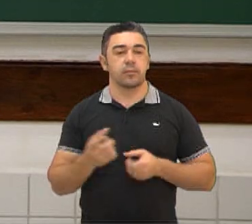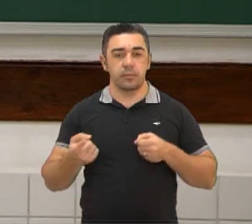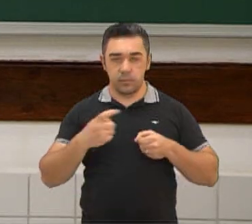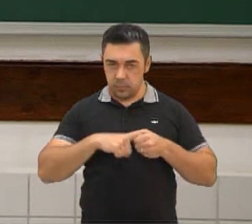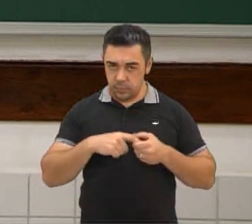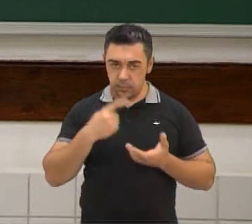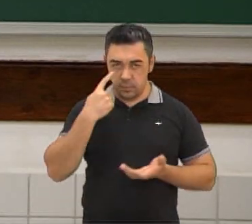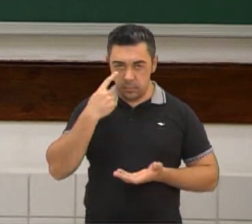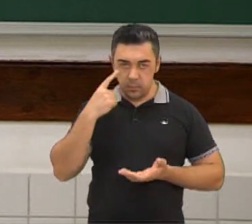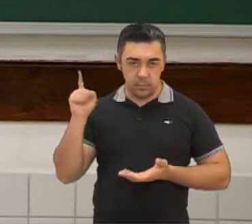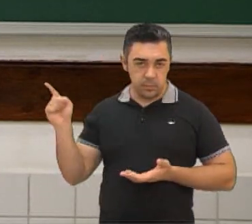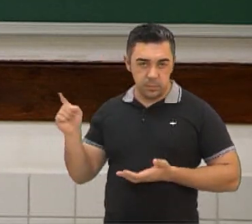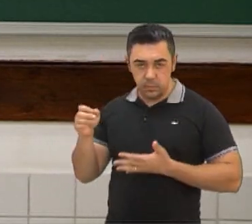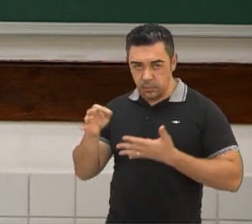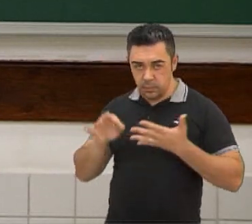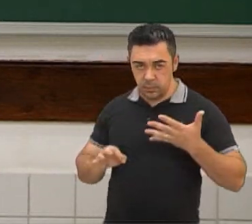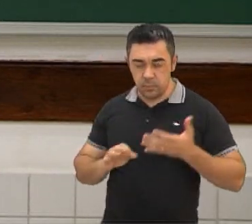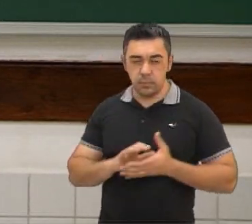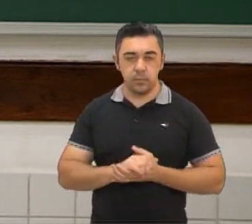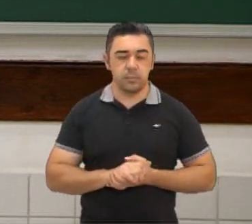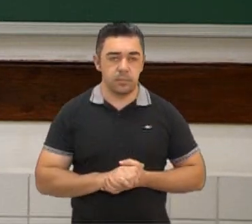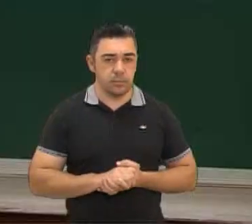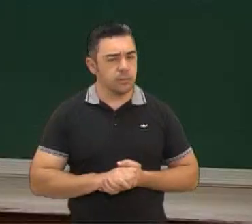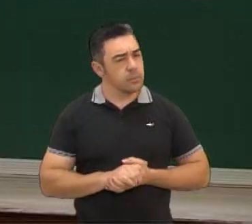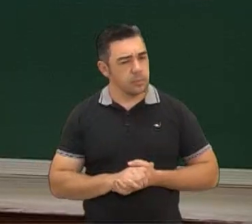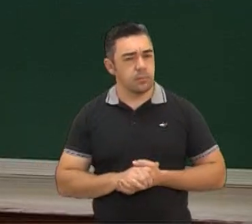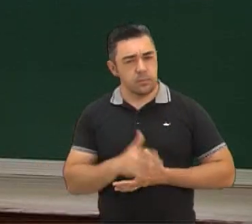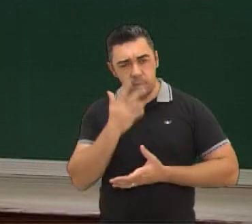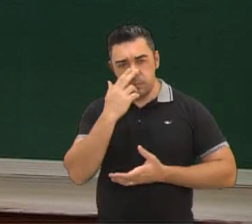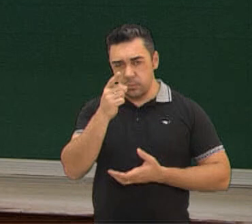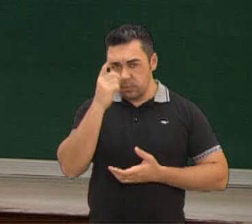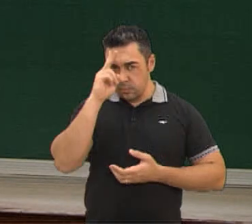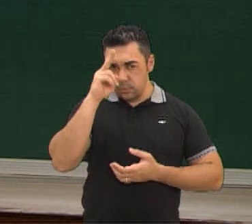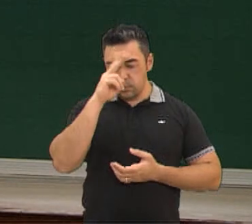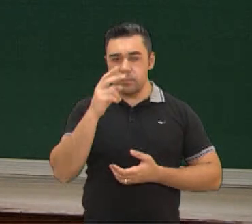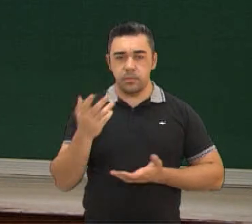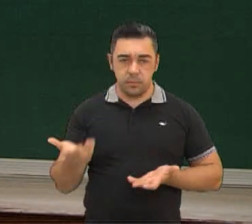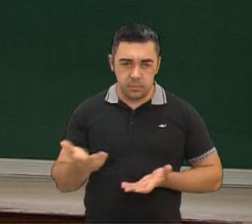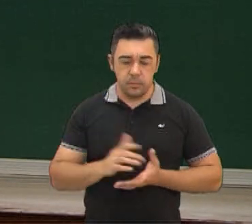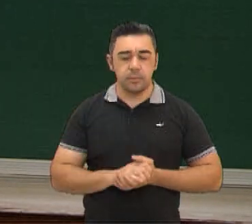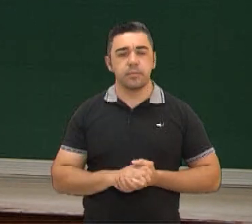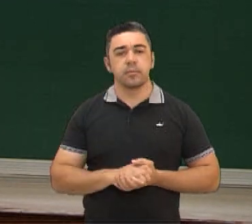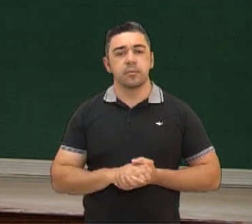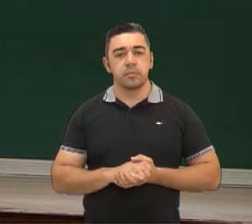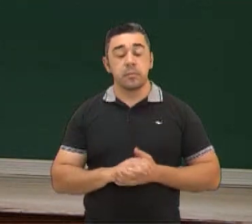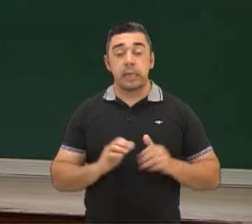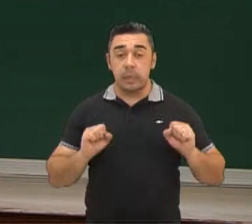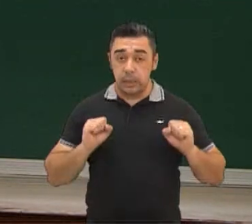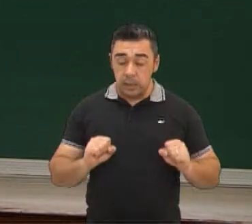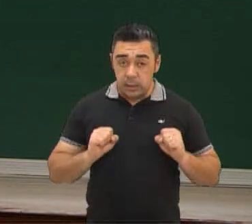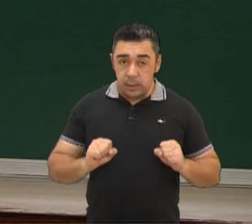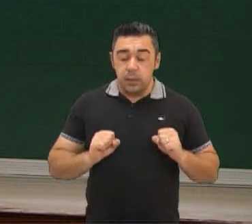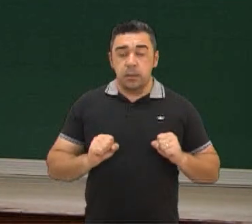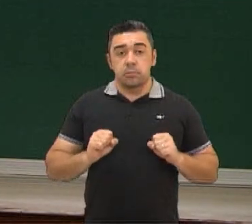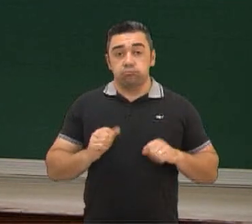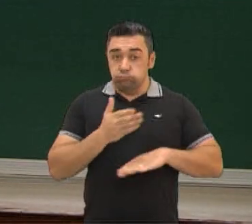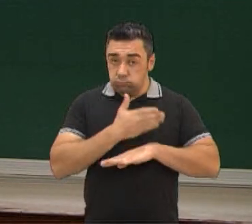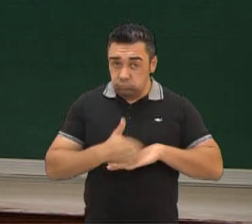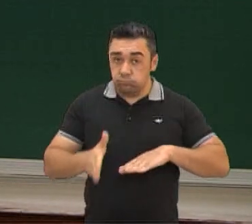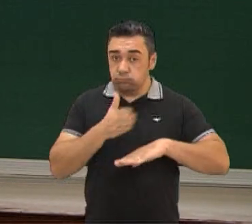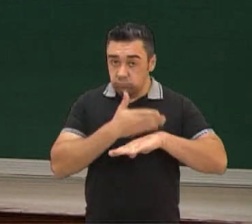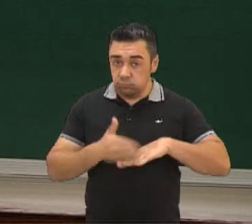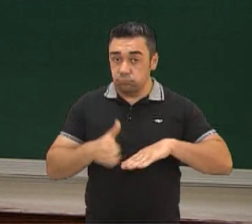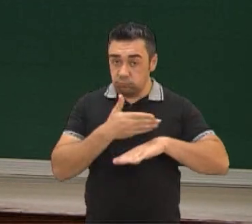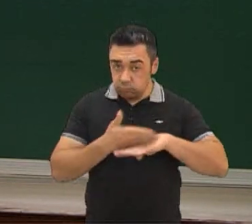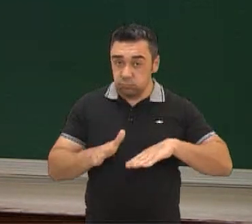Voltamos então, vamos corrigir o exercício? Eu acho que você lembra, né? Claro que para poder praticar